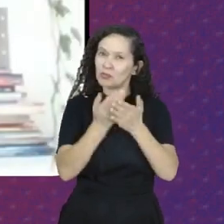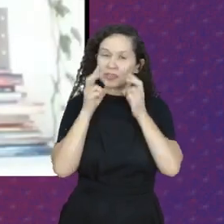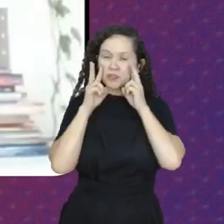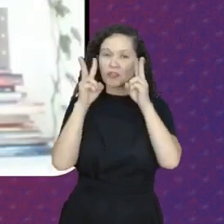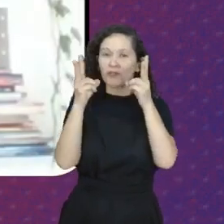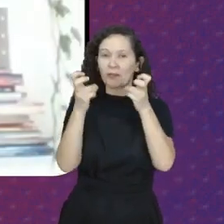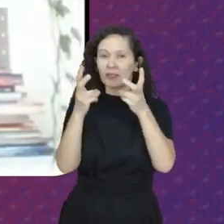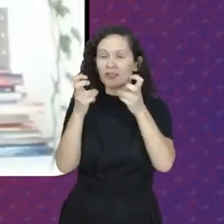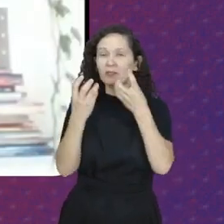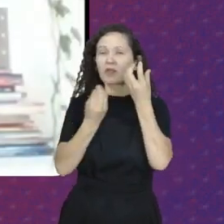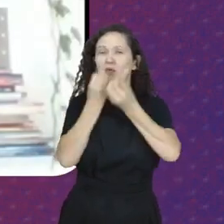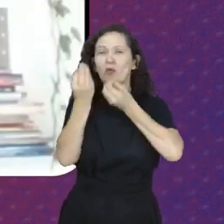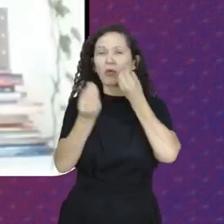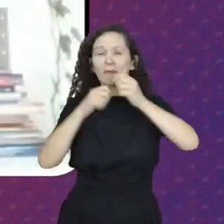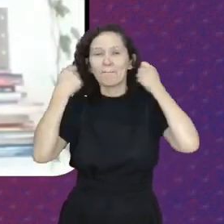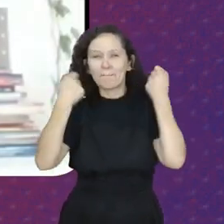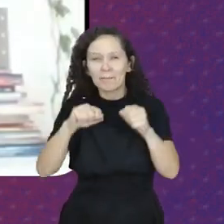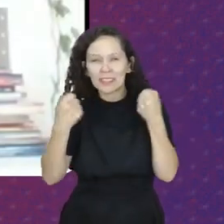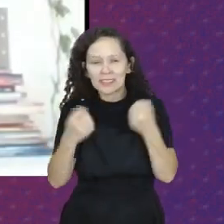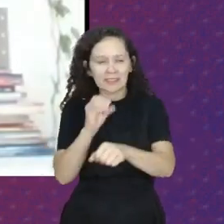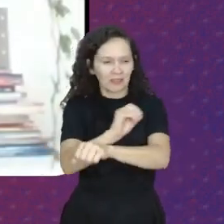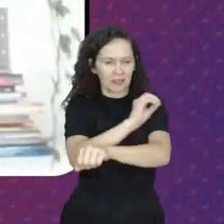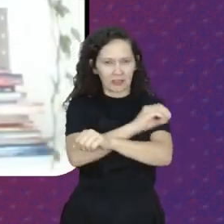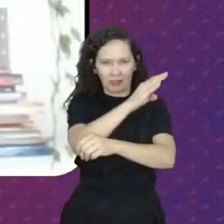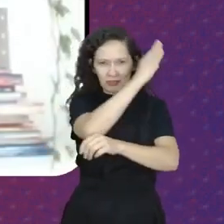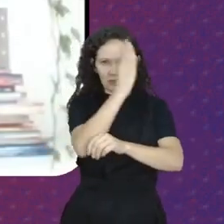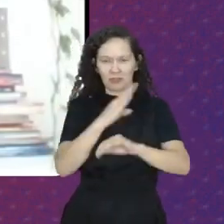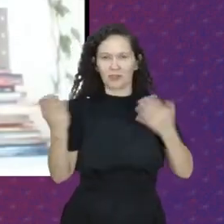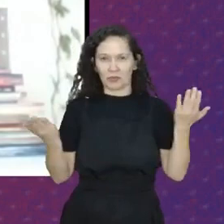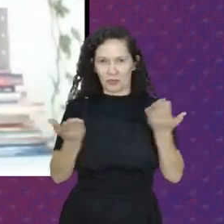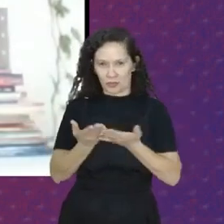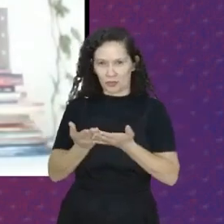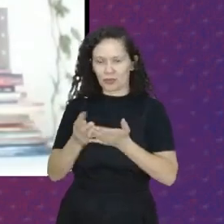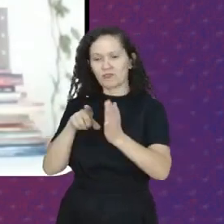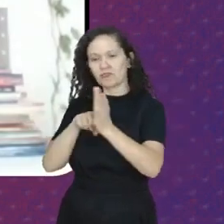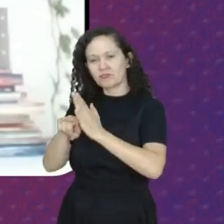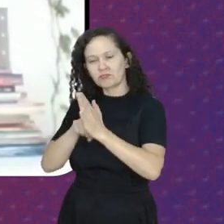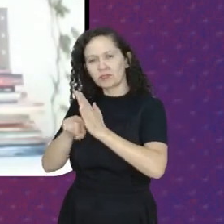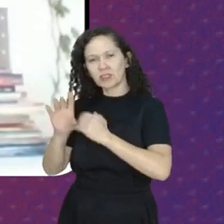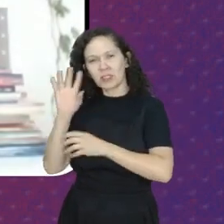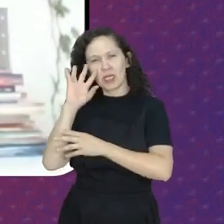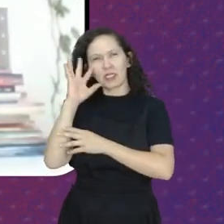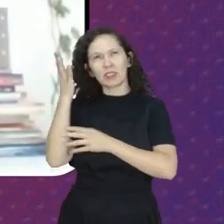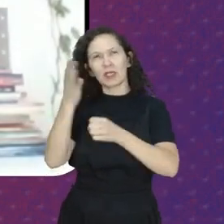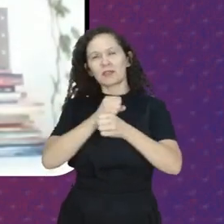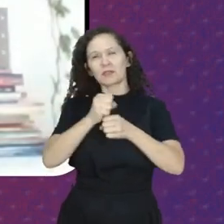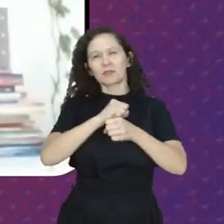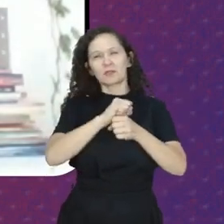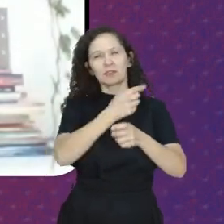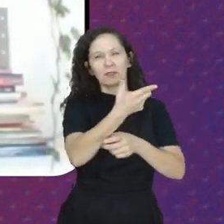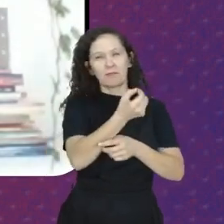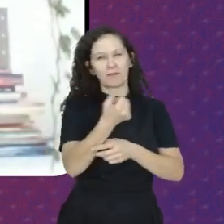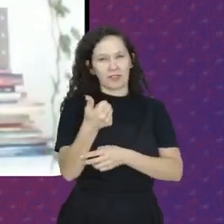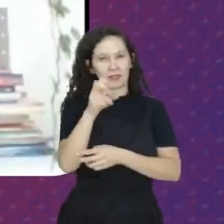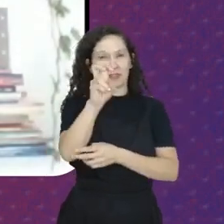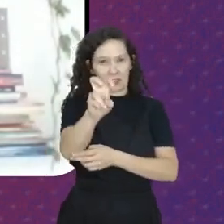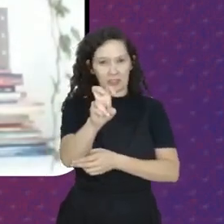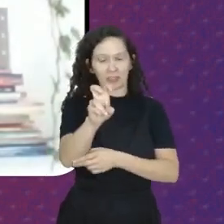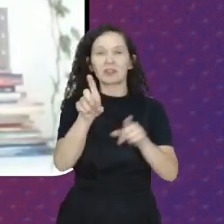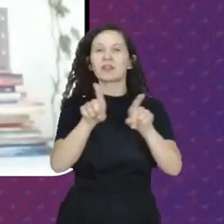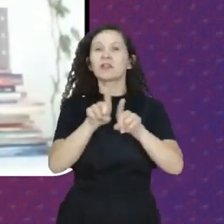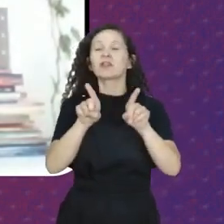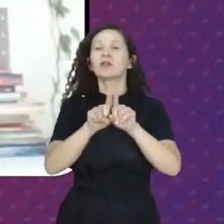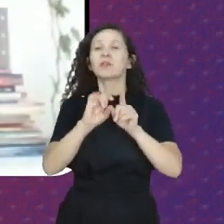verificar a demanda de creche no Brasil hoje. Um estudo que foi feito em 2015, também